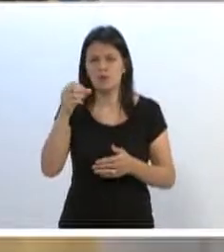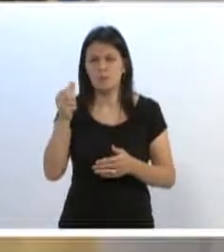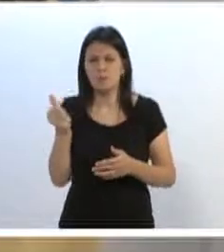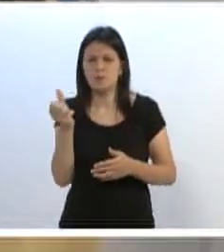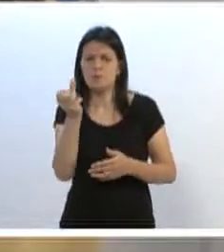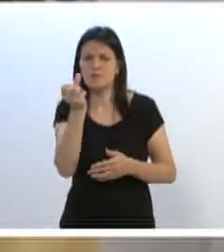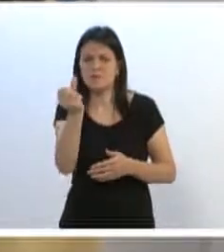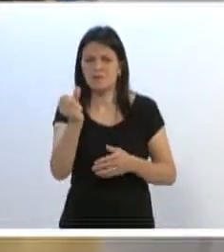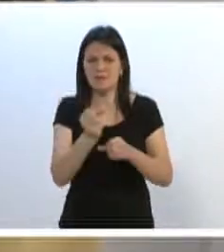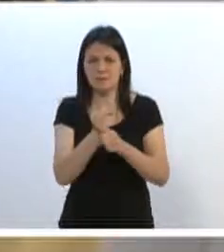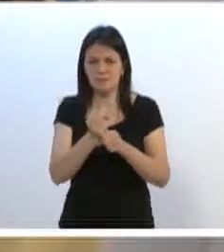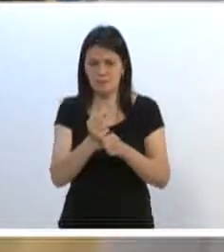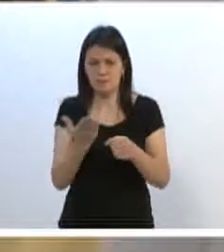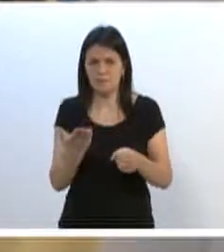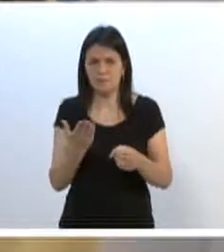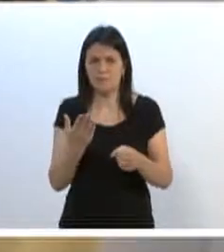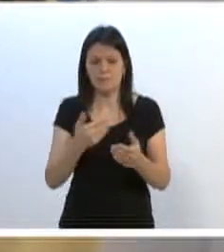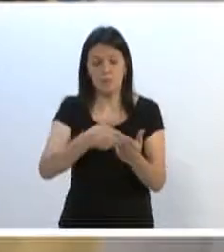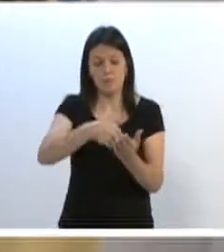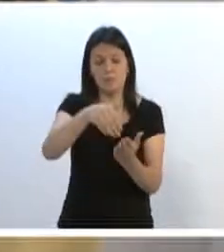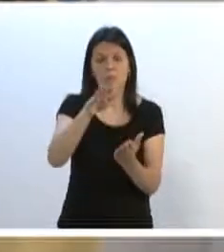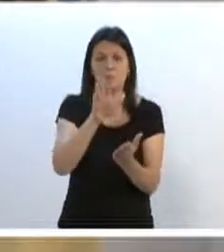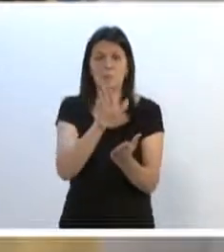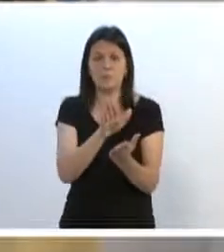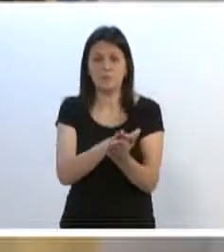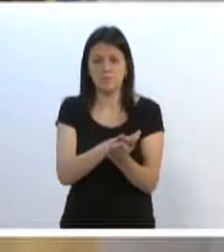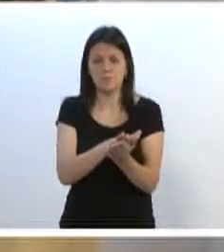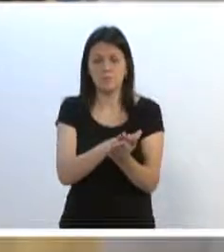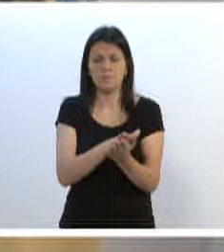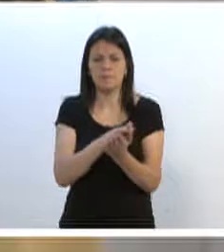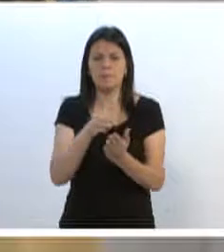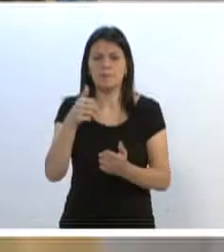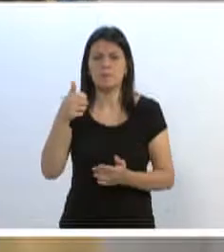2016 foram notificados